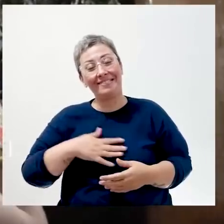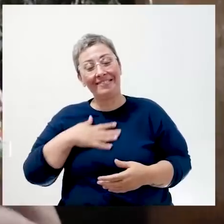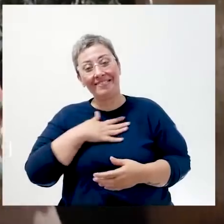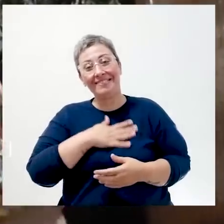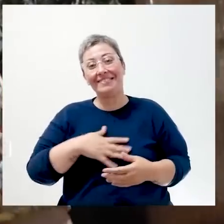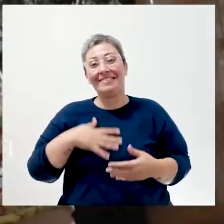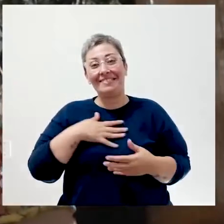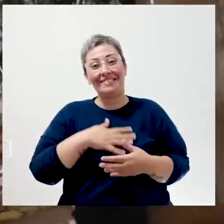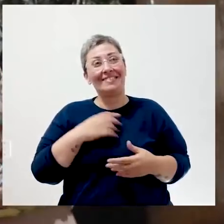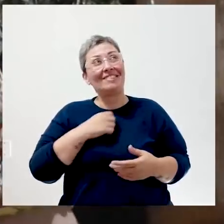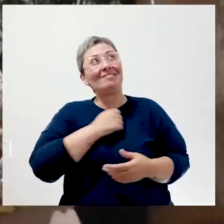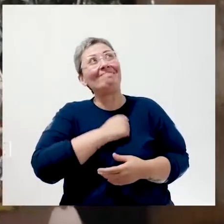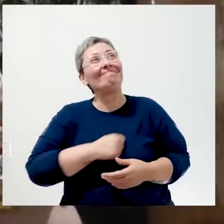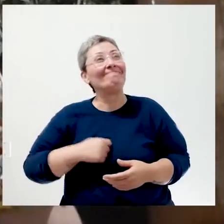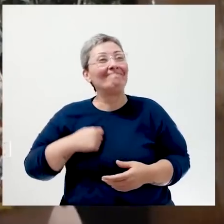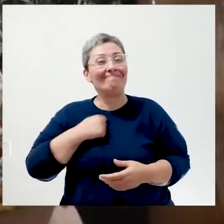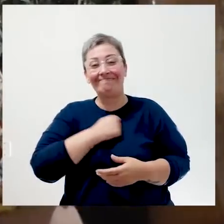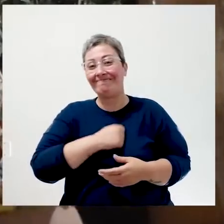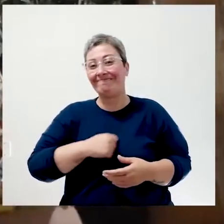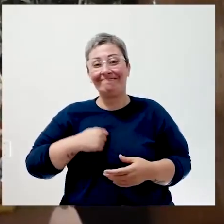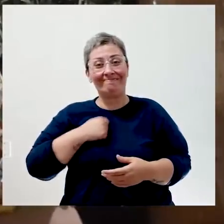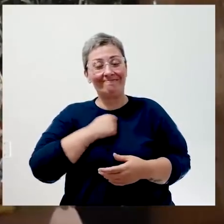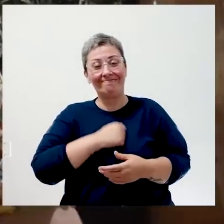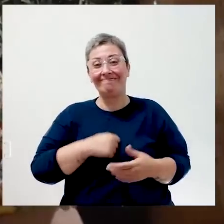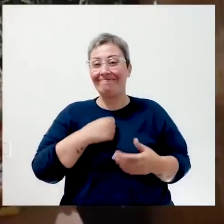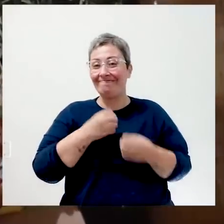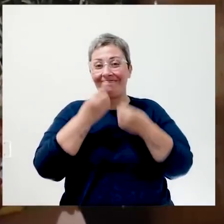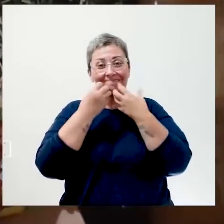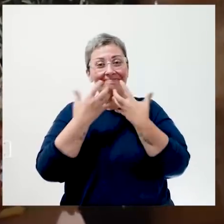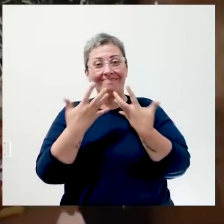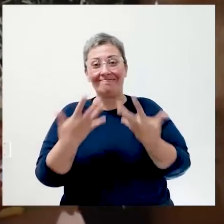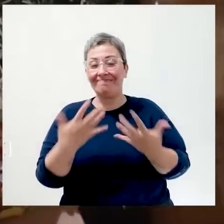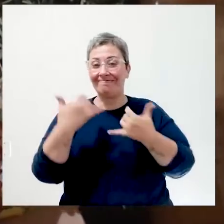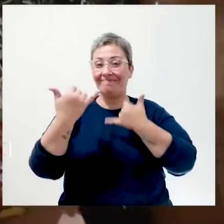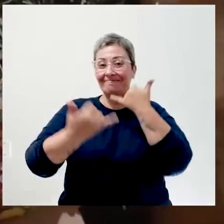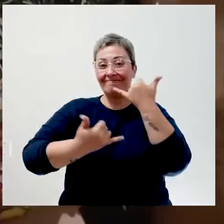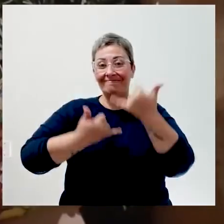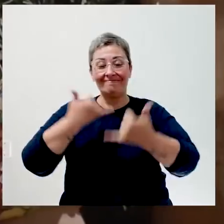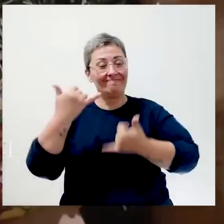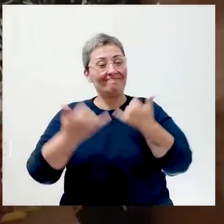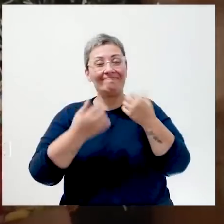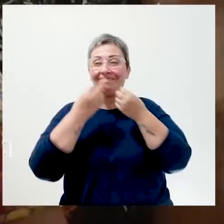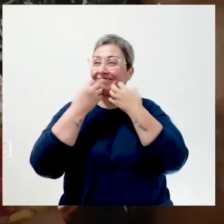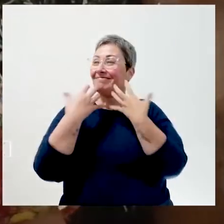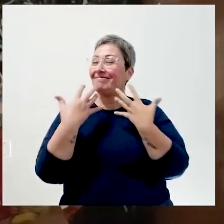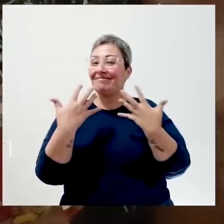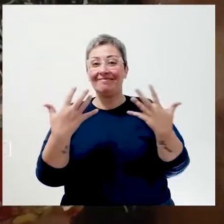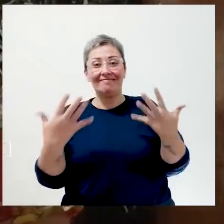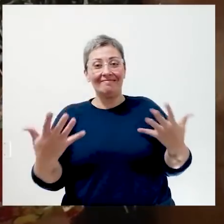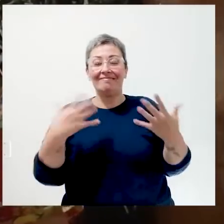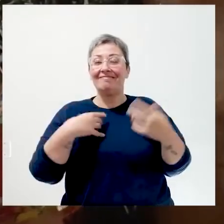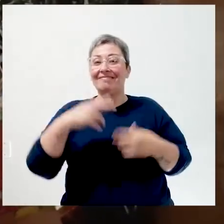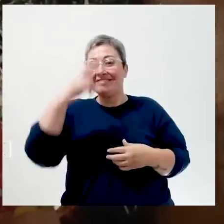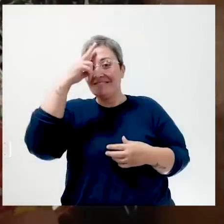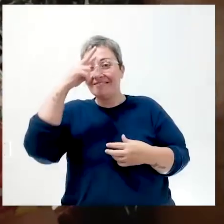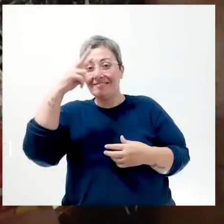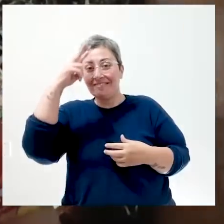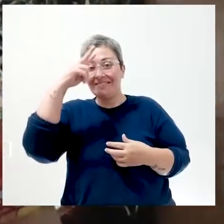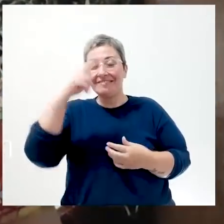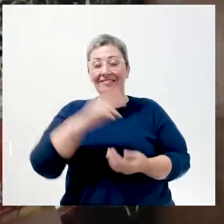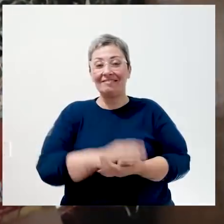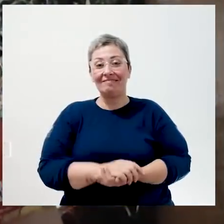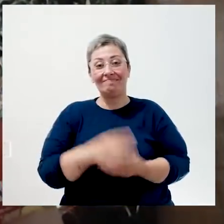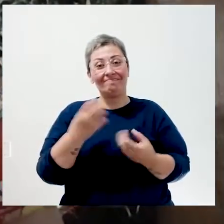que delícia, que saudade! É bom demais brincar, é bom demais se